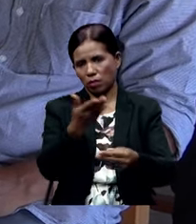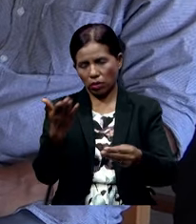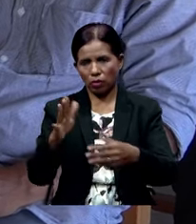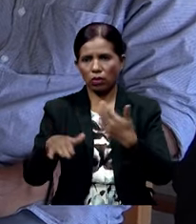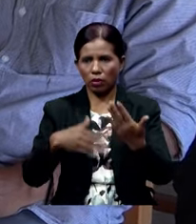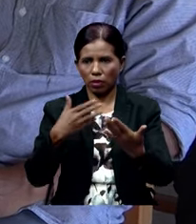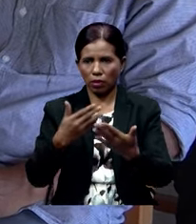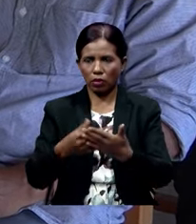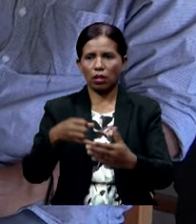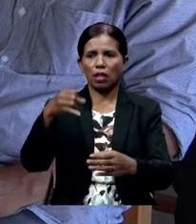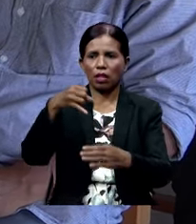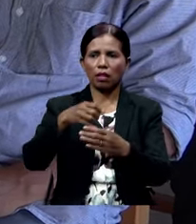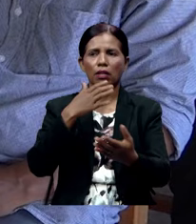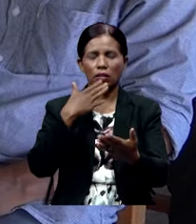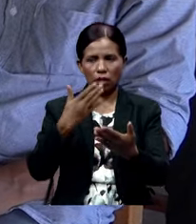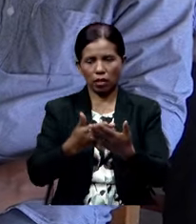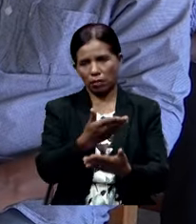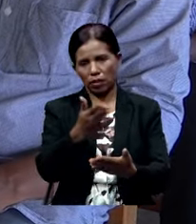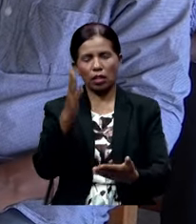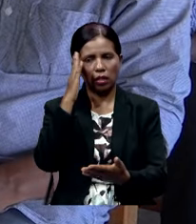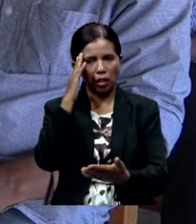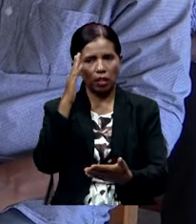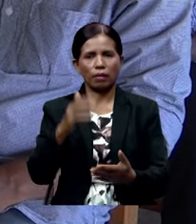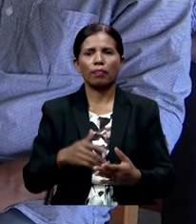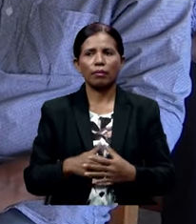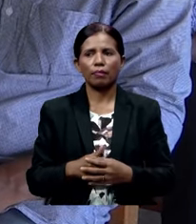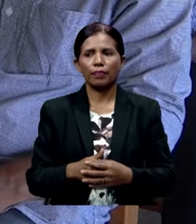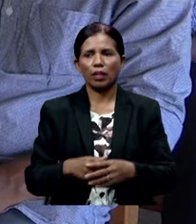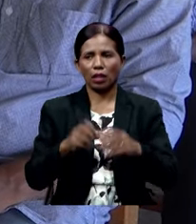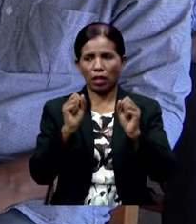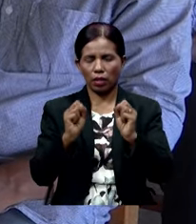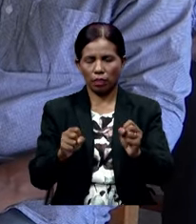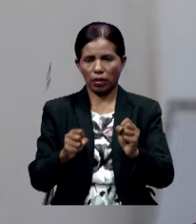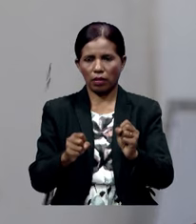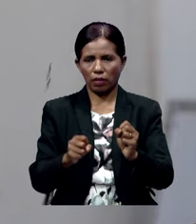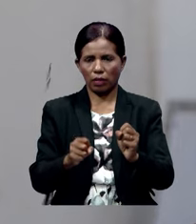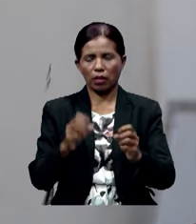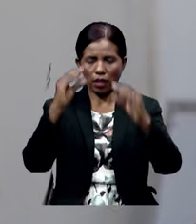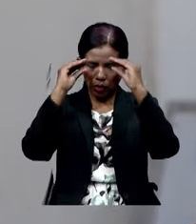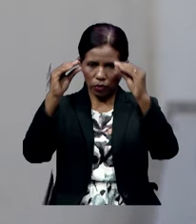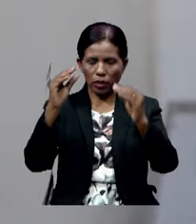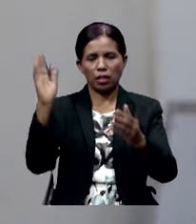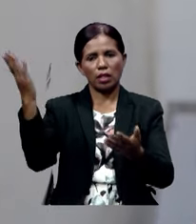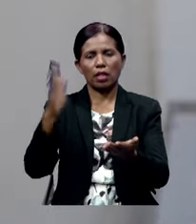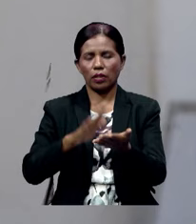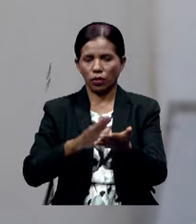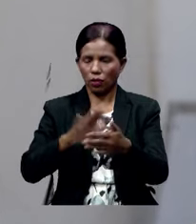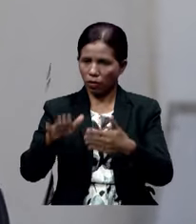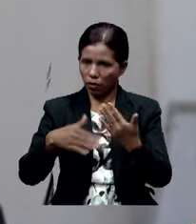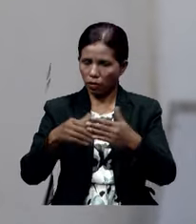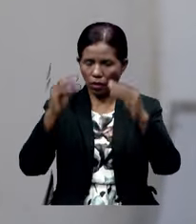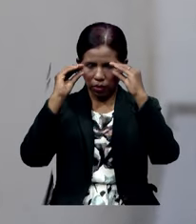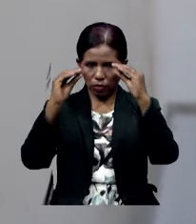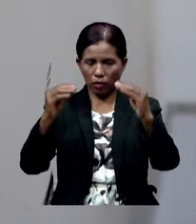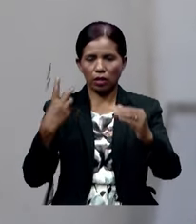tu haklean dia que tu conhecimento para que nem te lori ba ona ia escola sira a hanori vai te